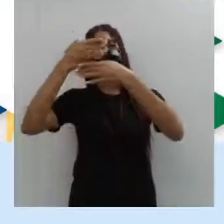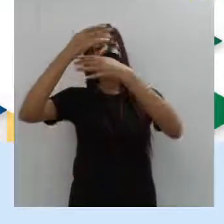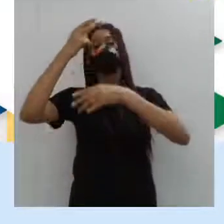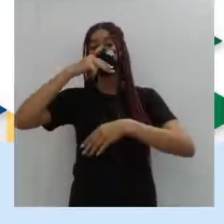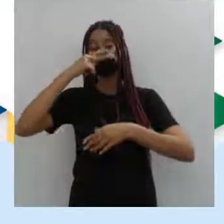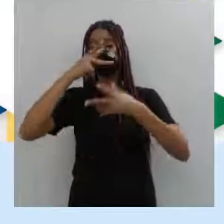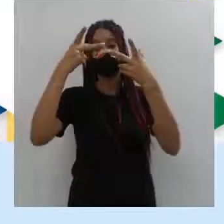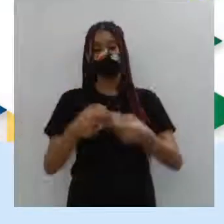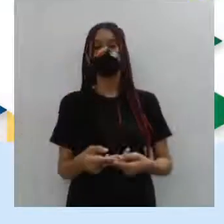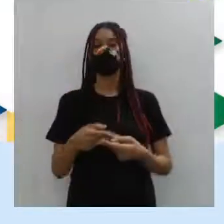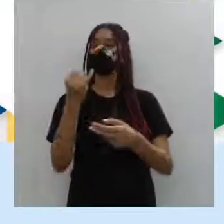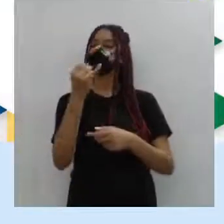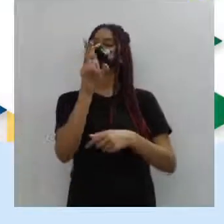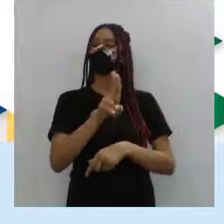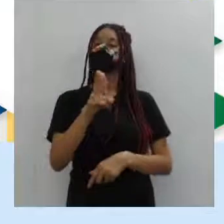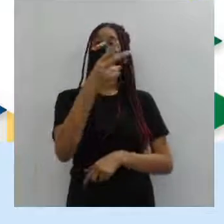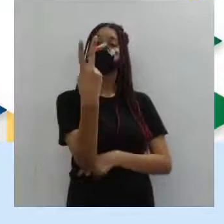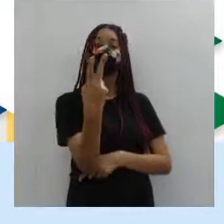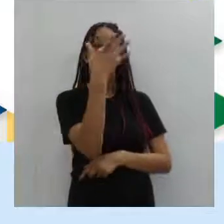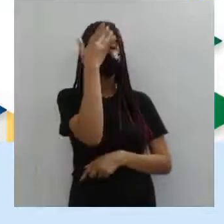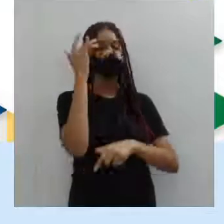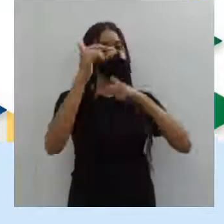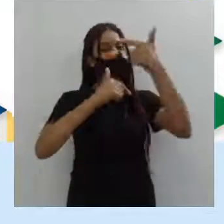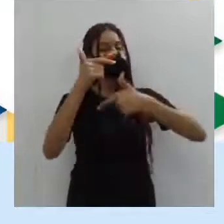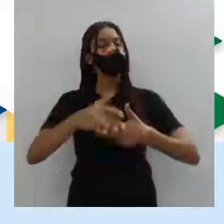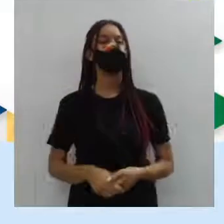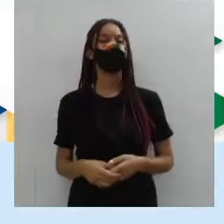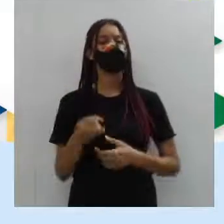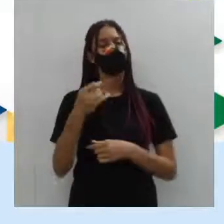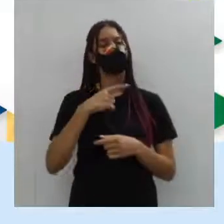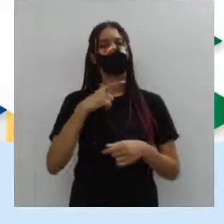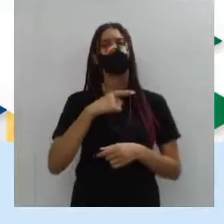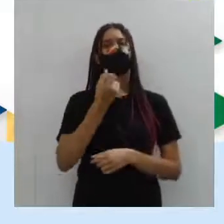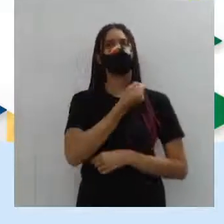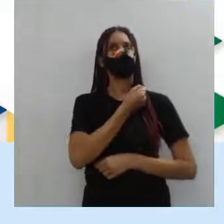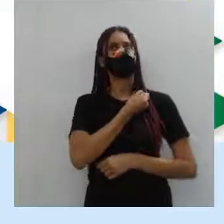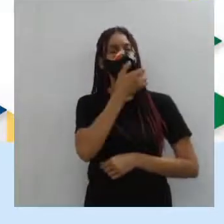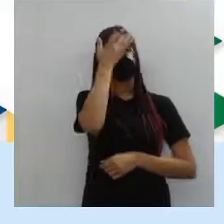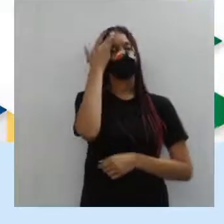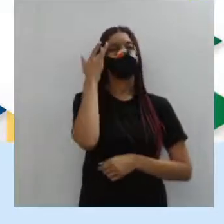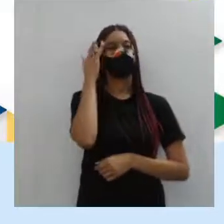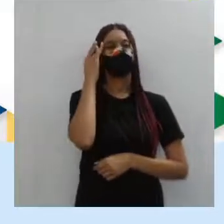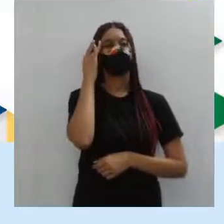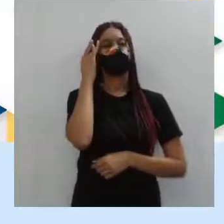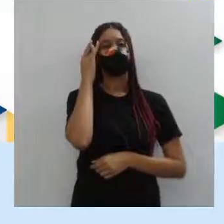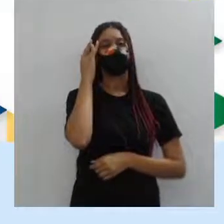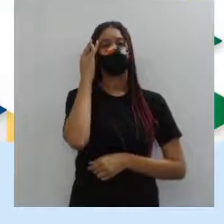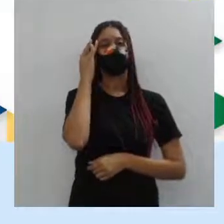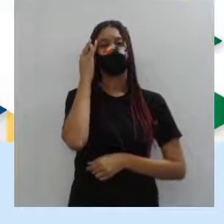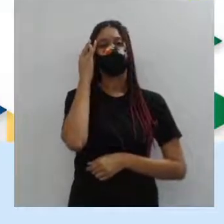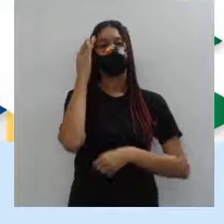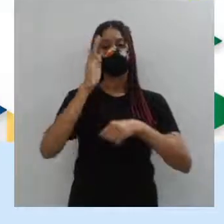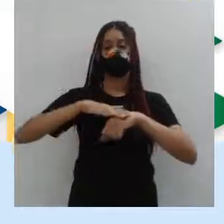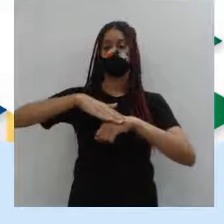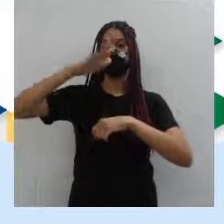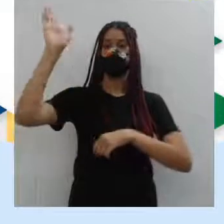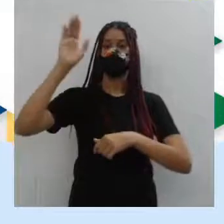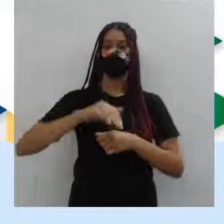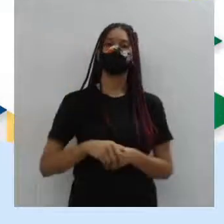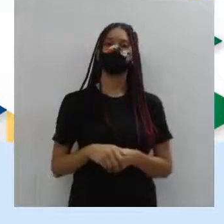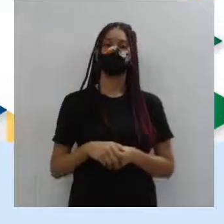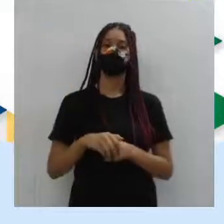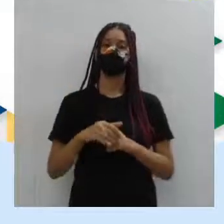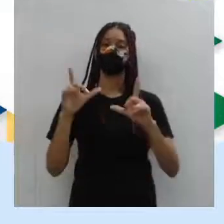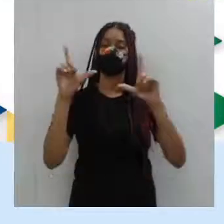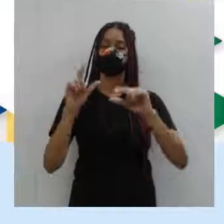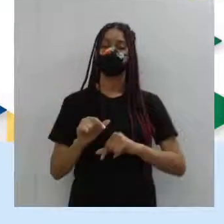utilizados 12 operários? Percebe? Se eu aumento o número de operários, é claro que vai automaticamente diminuir